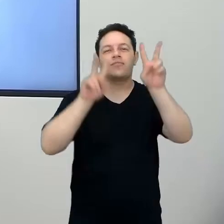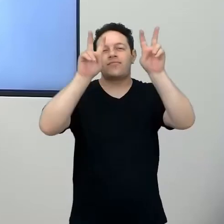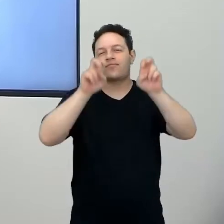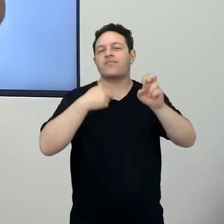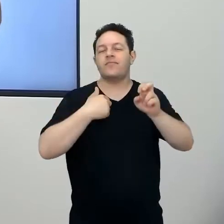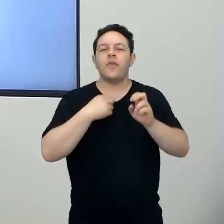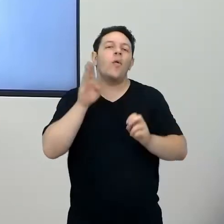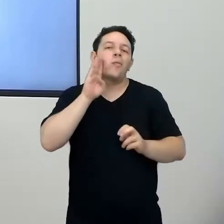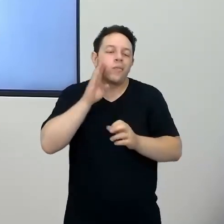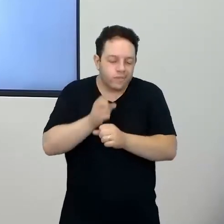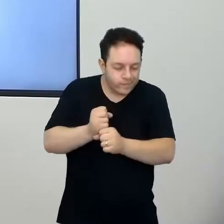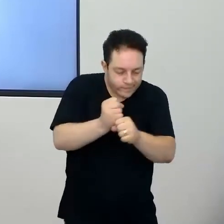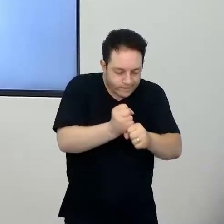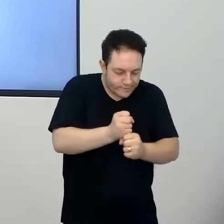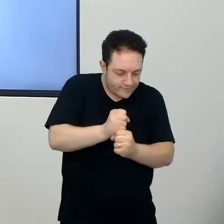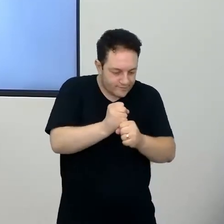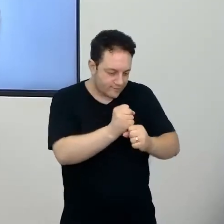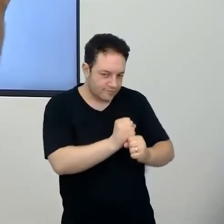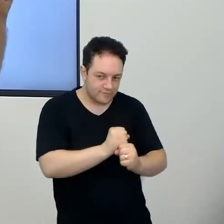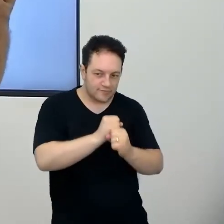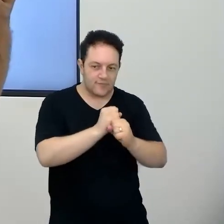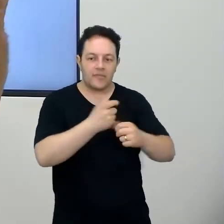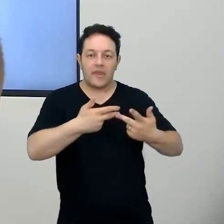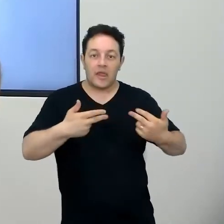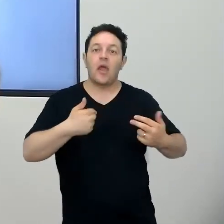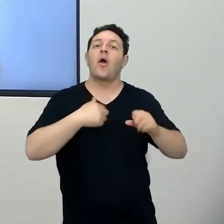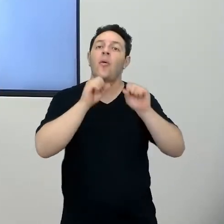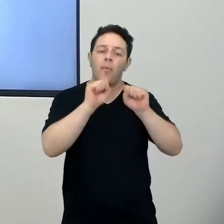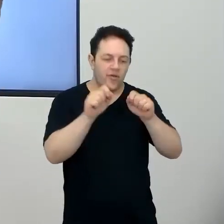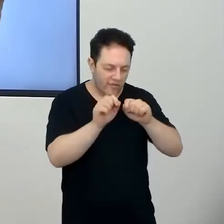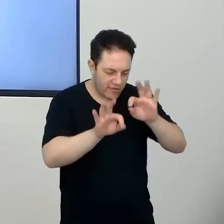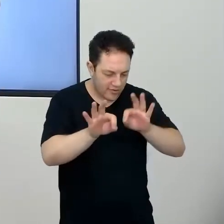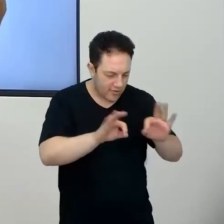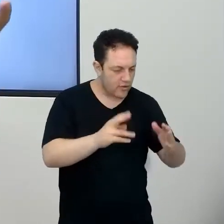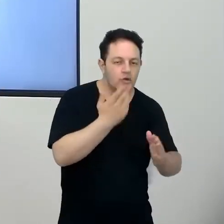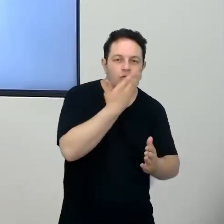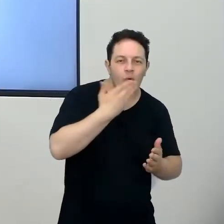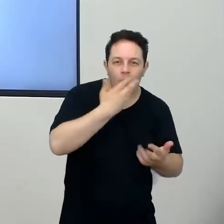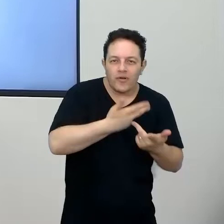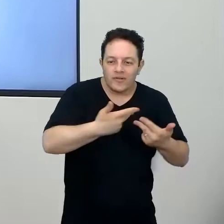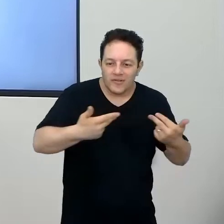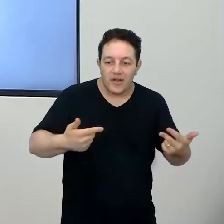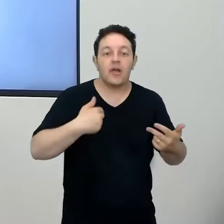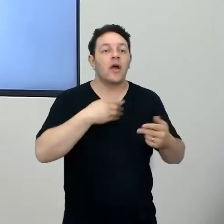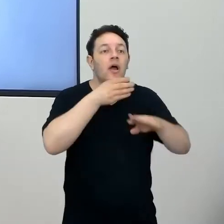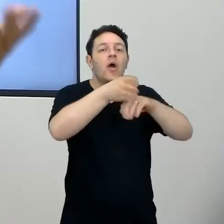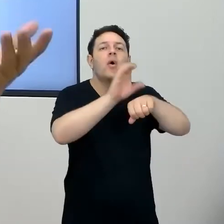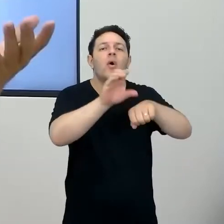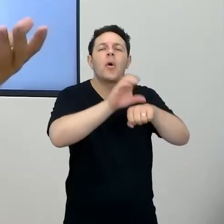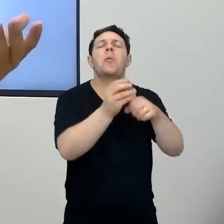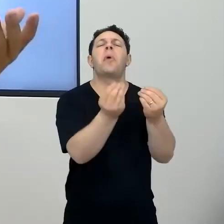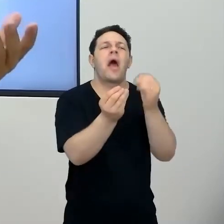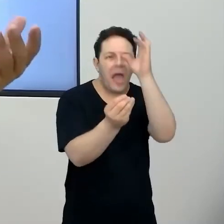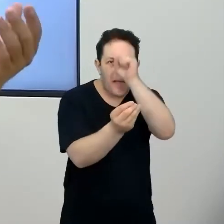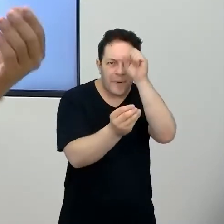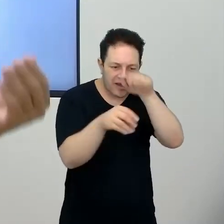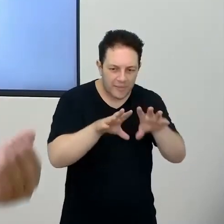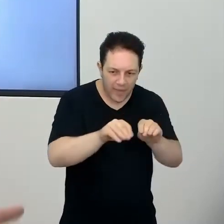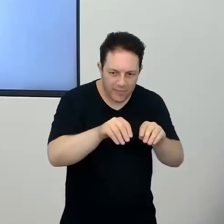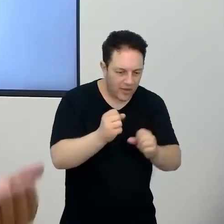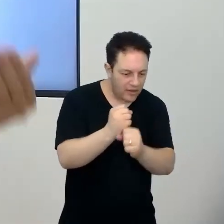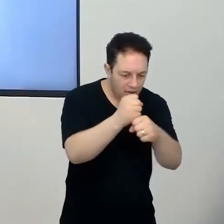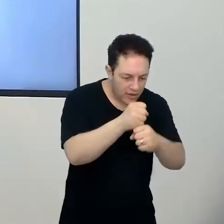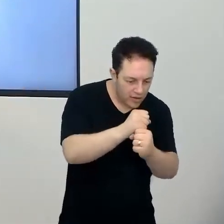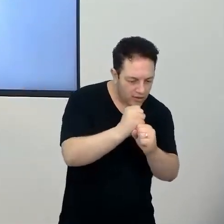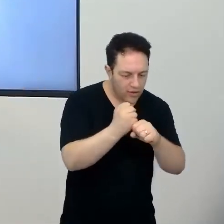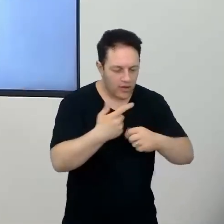confeitaria, você pode fazer um curso lá de confeitaria, não necessariamente para poder aprender a confeitaria, mas para